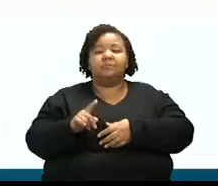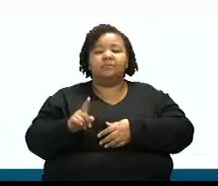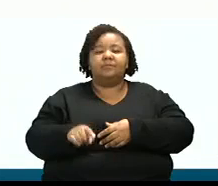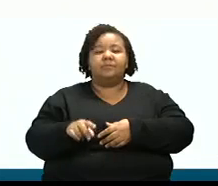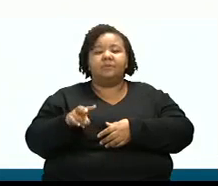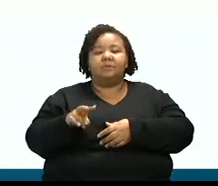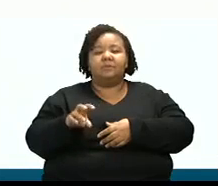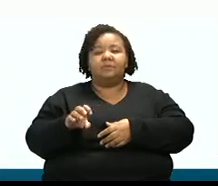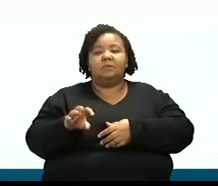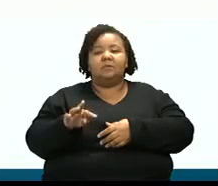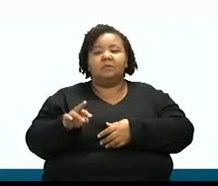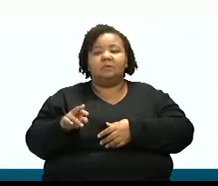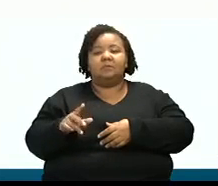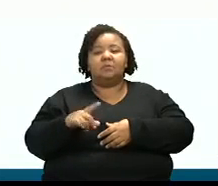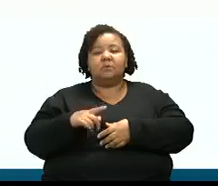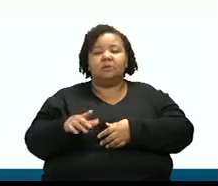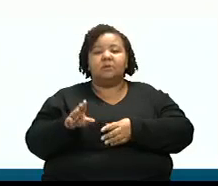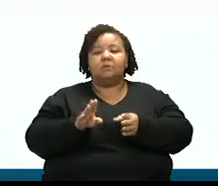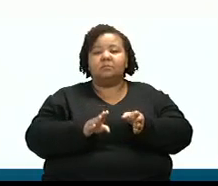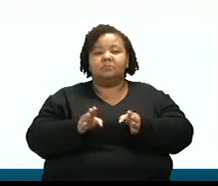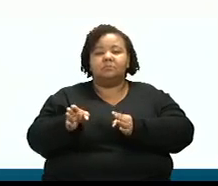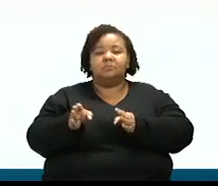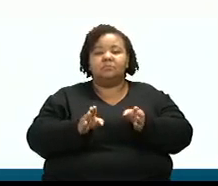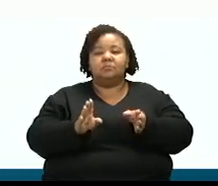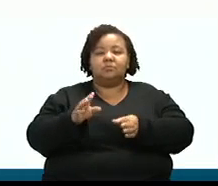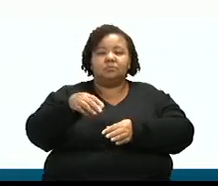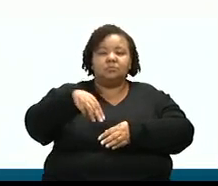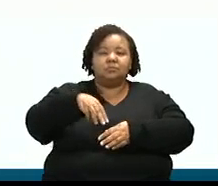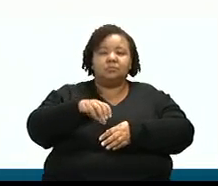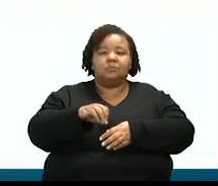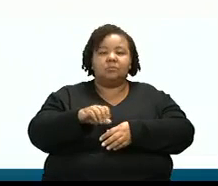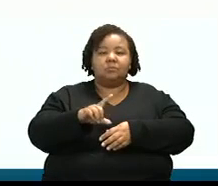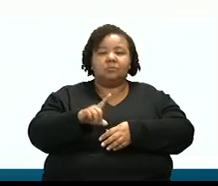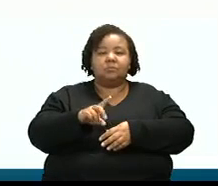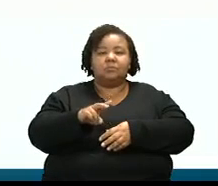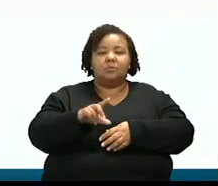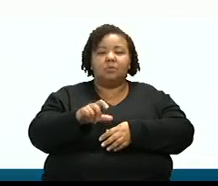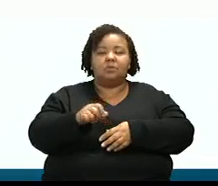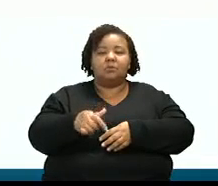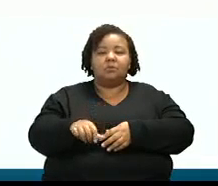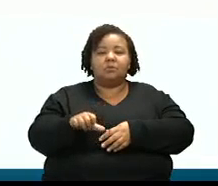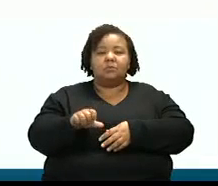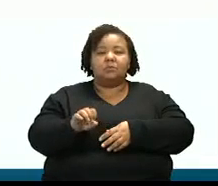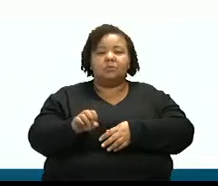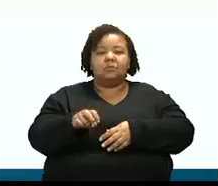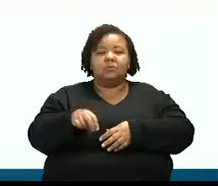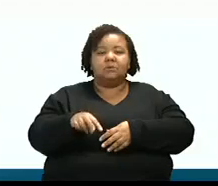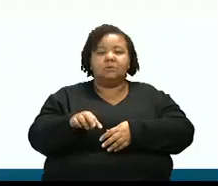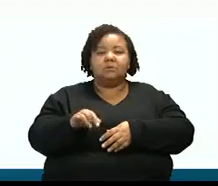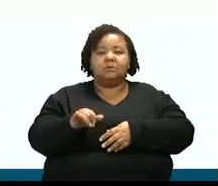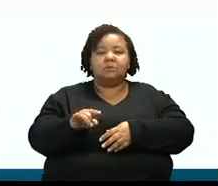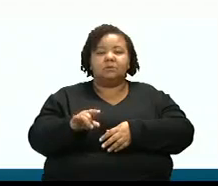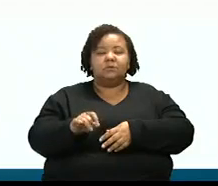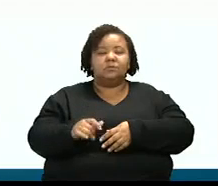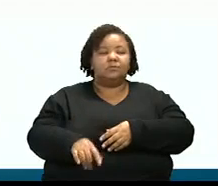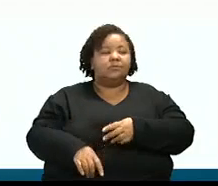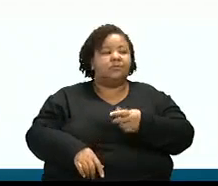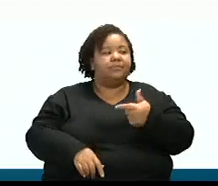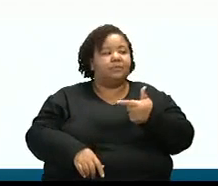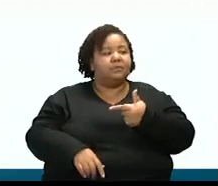vetor, que tem a sua direção, módulo e sentido. Já o segundo operador é o